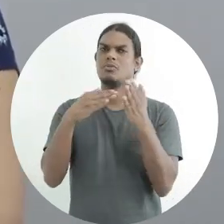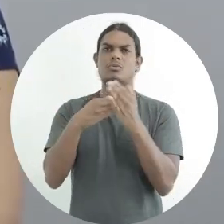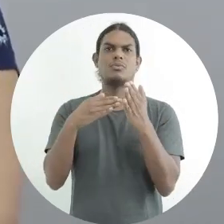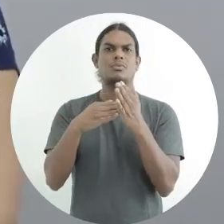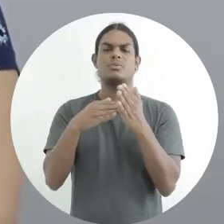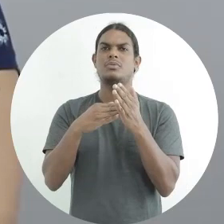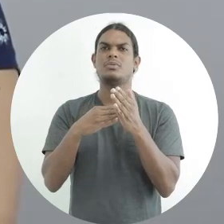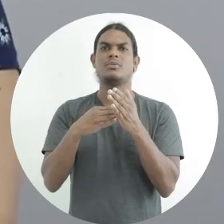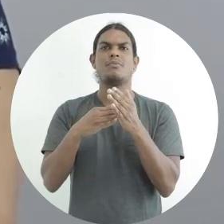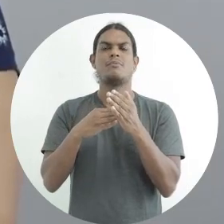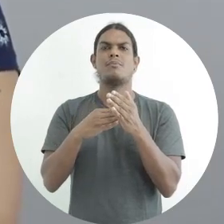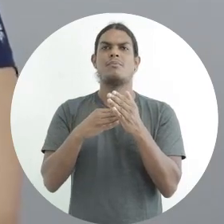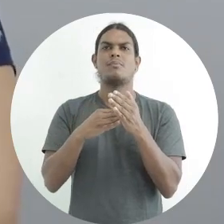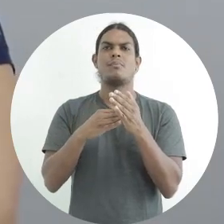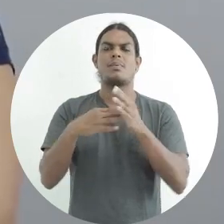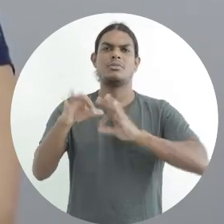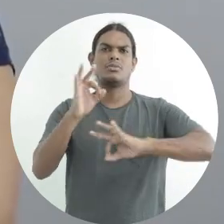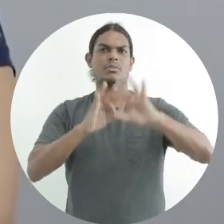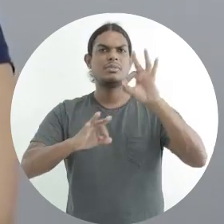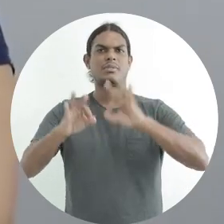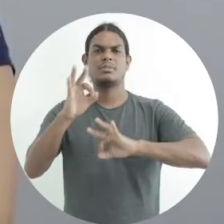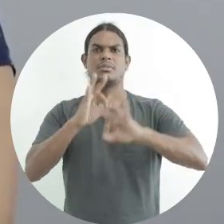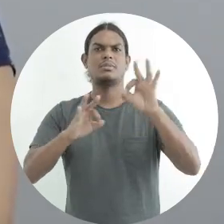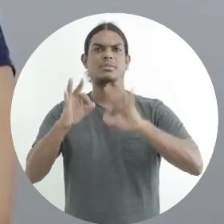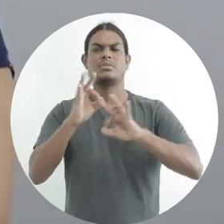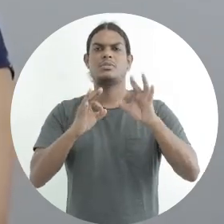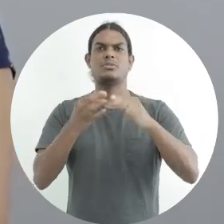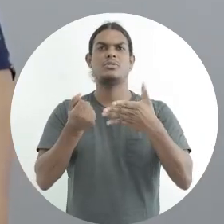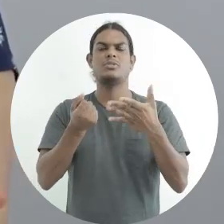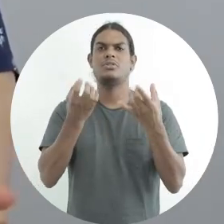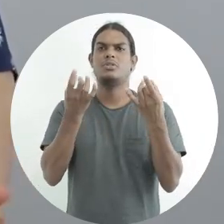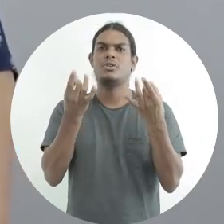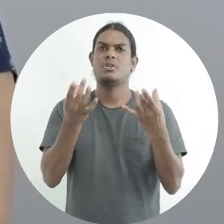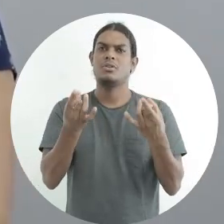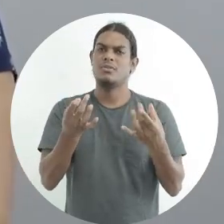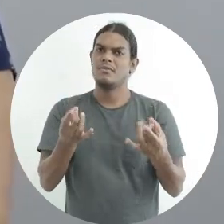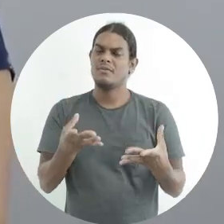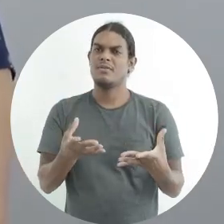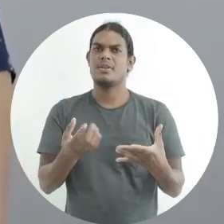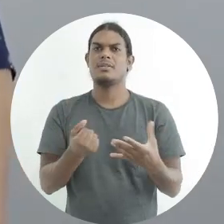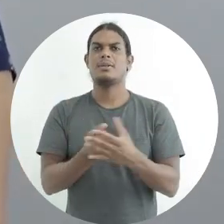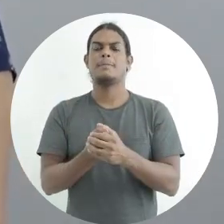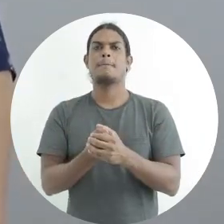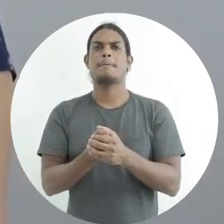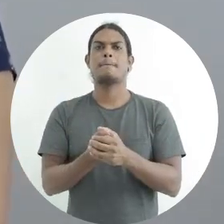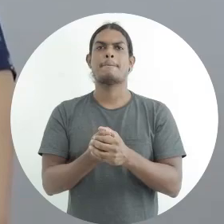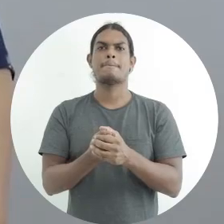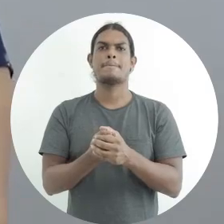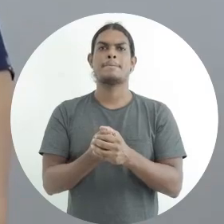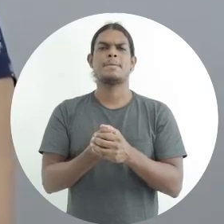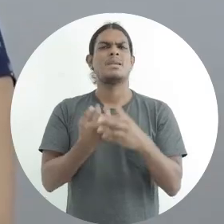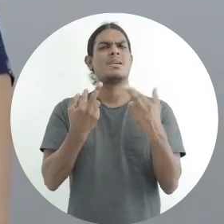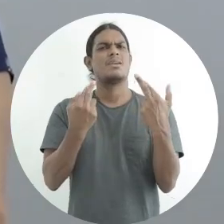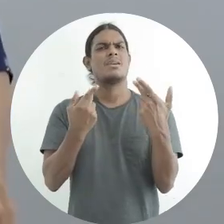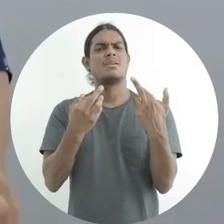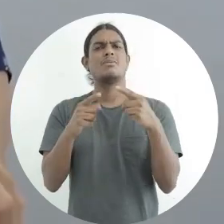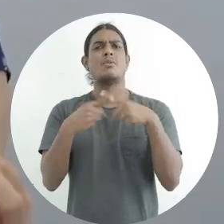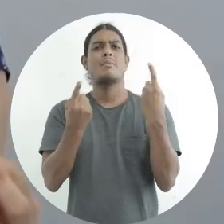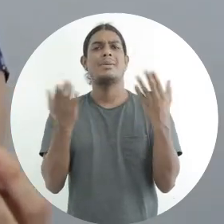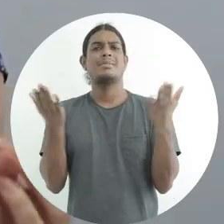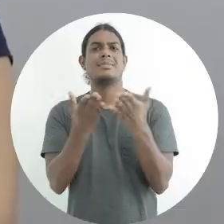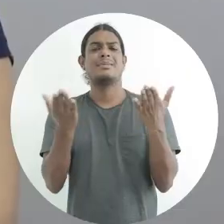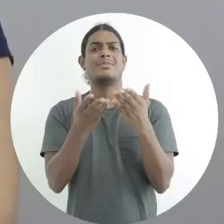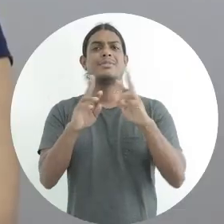de um país, só que dessa vez entre as nações. É a mesma coisa, trata da mesma coisa, só que agora entre as